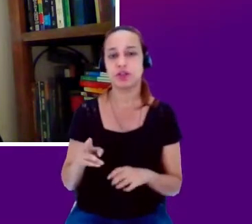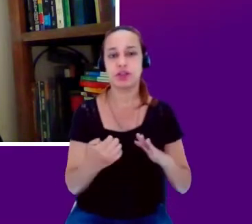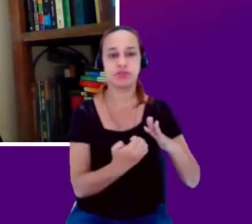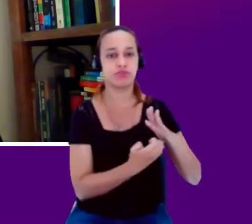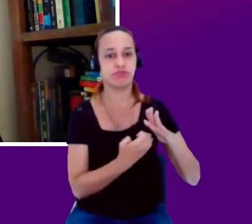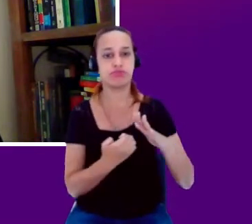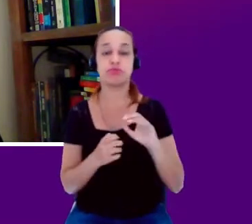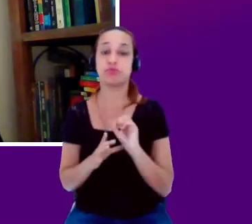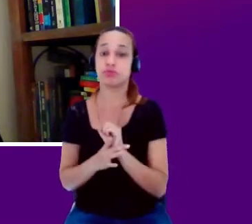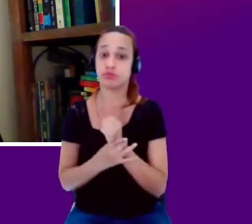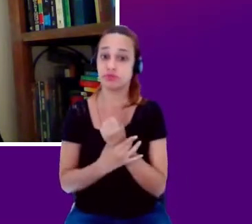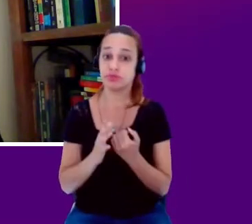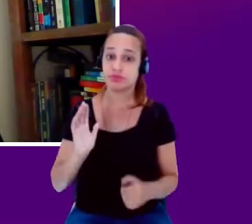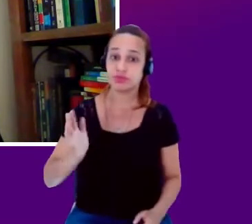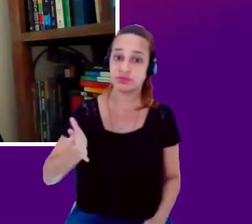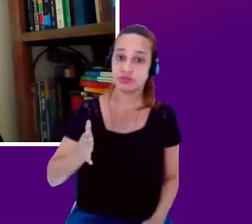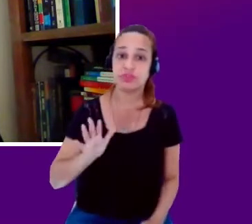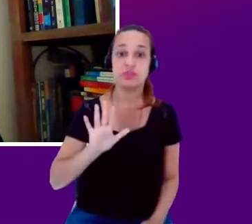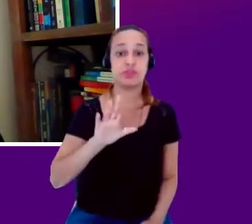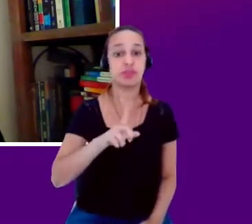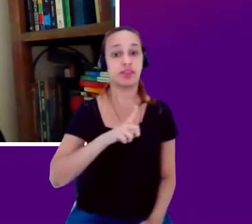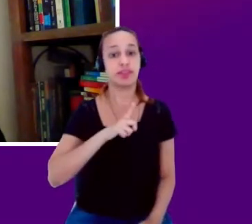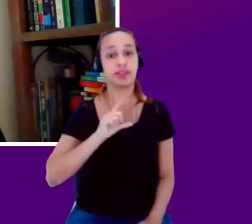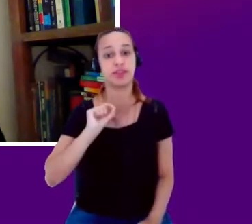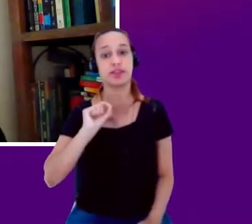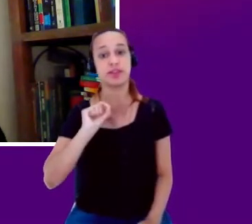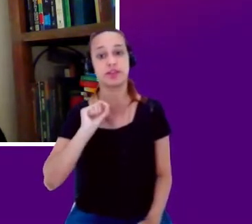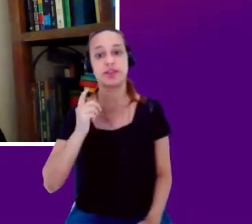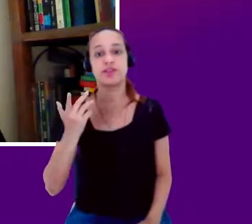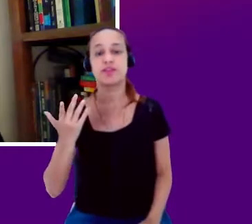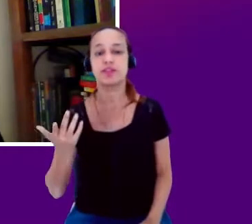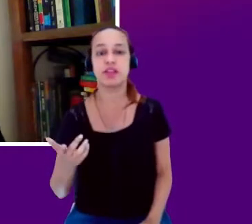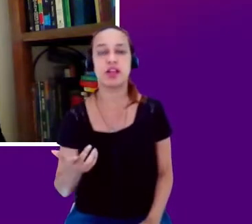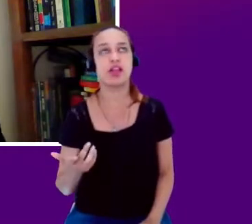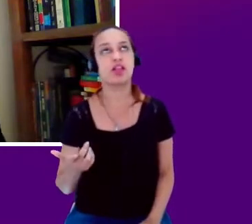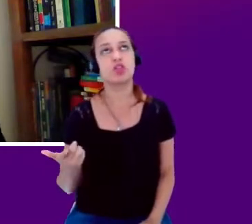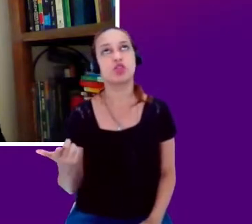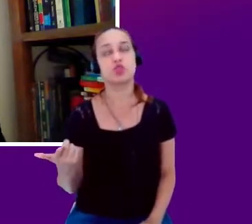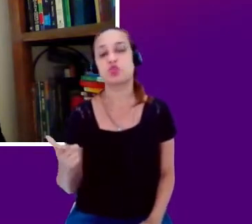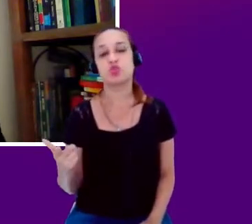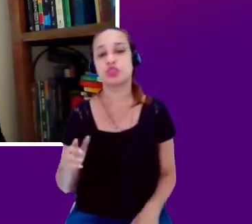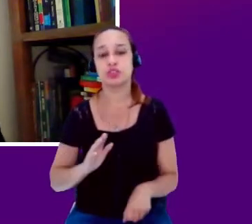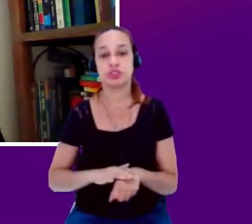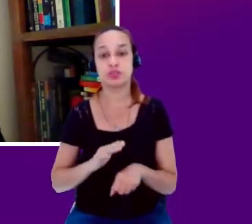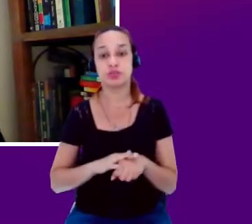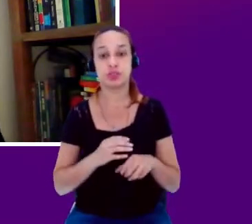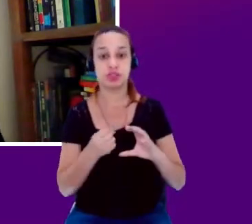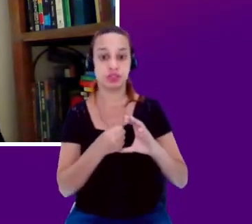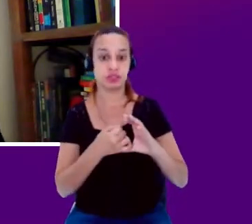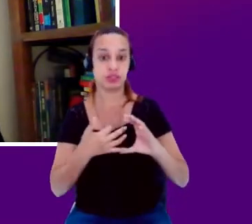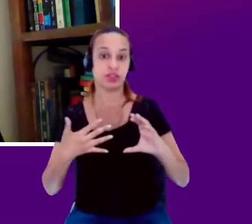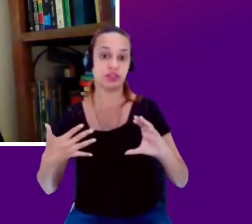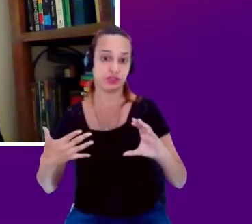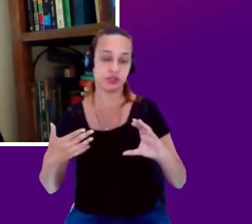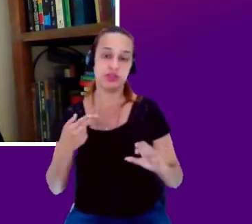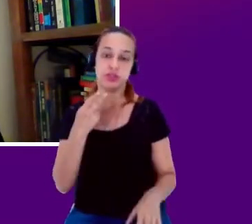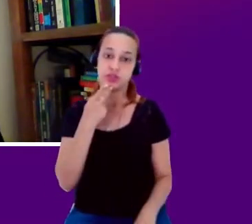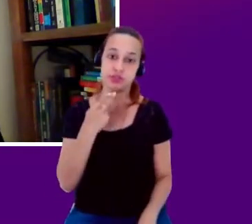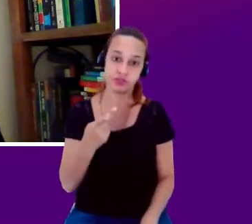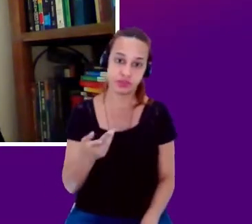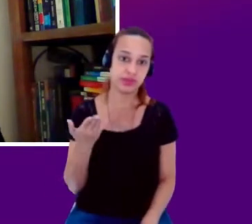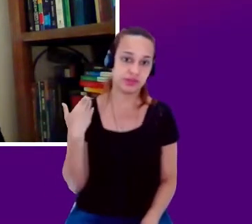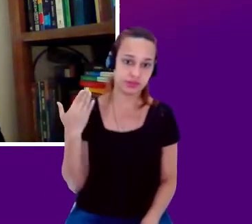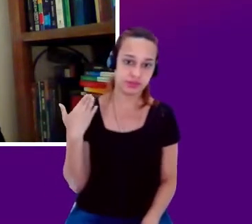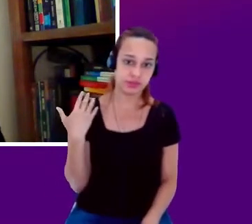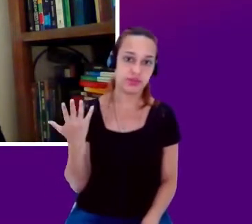seguro, mas ele ainda não tem as mesmas características que tem esses programas setoriais a que eu me referi há pouco.